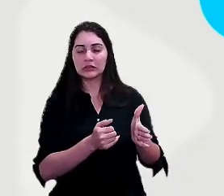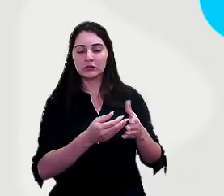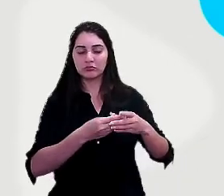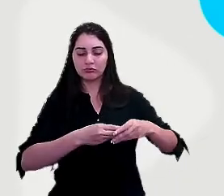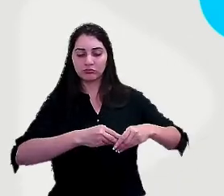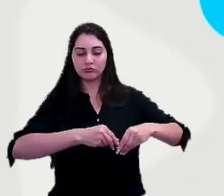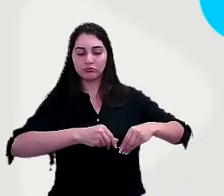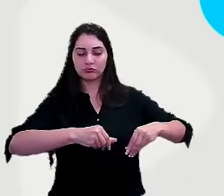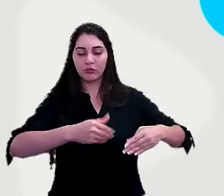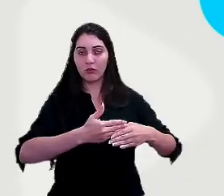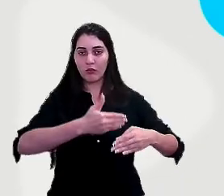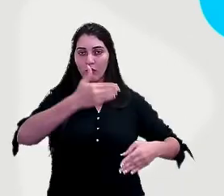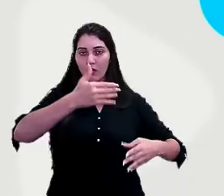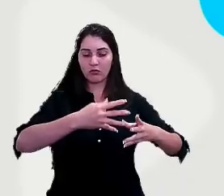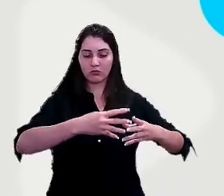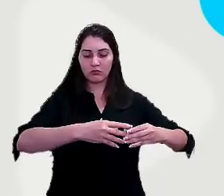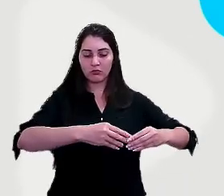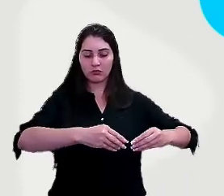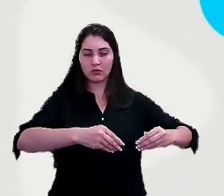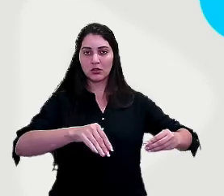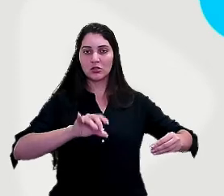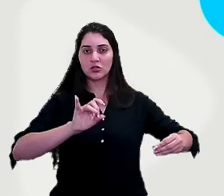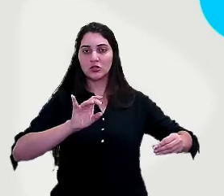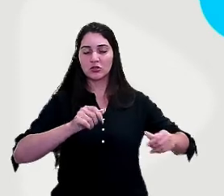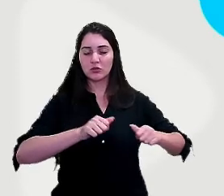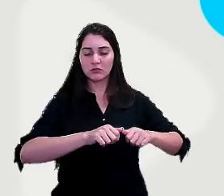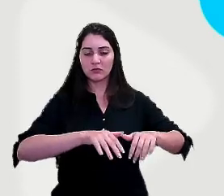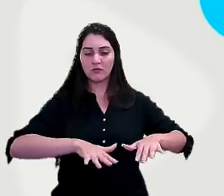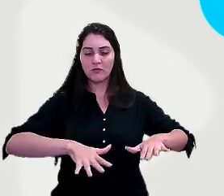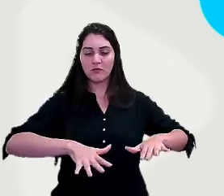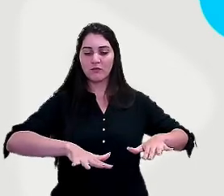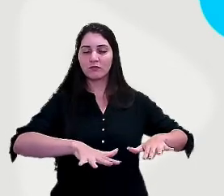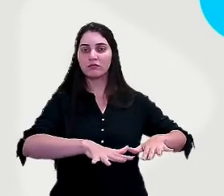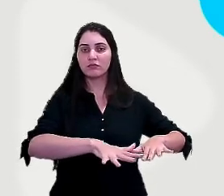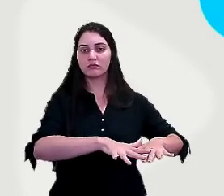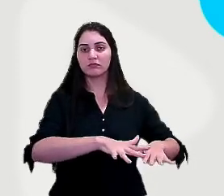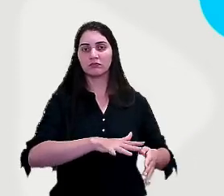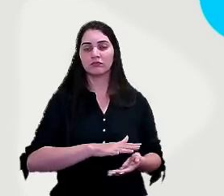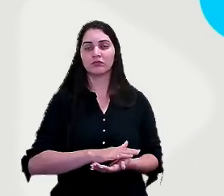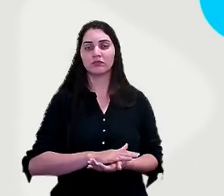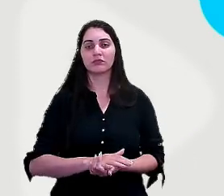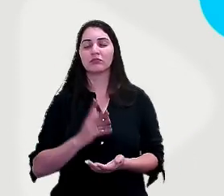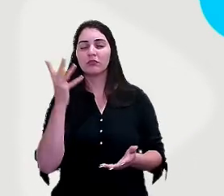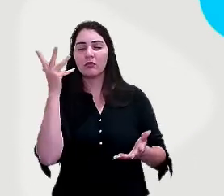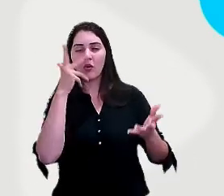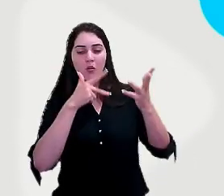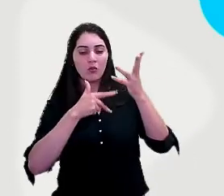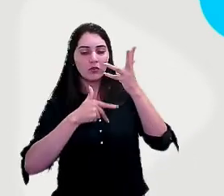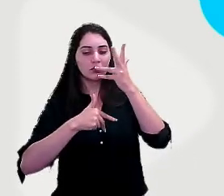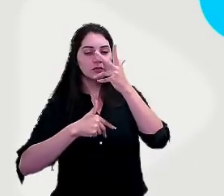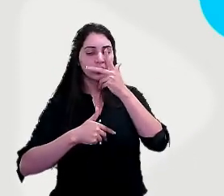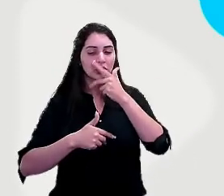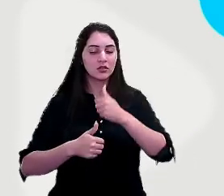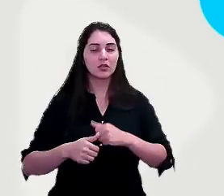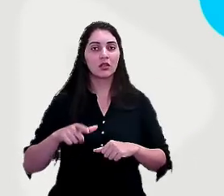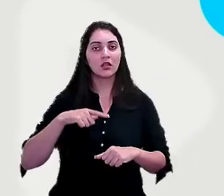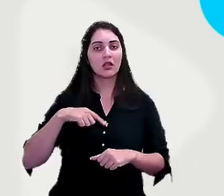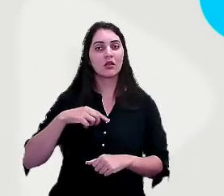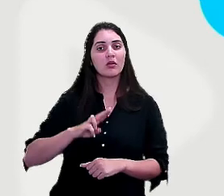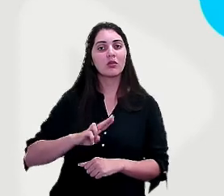desgastando o paredão, né? E ele vai recuando e vai ficar nessa forma bastante íngreme aí, essa vertente bastante bonita, é o que a gente chama